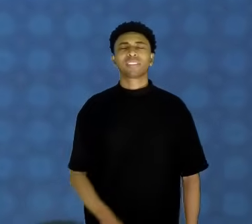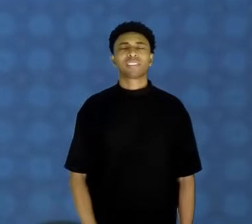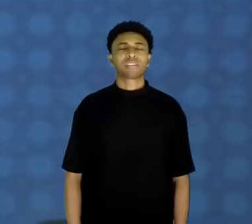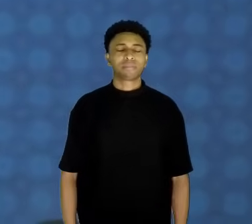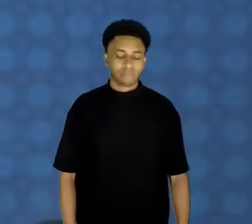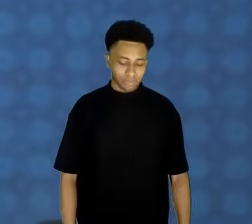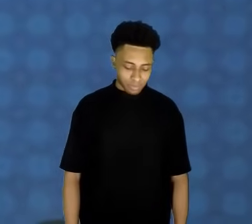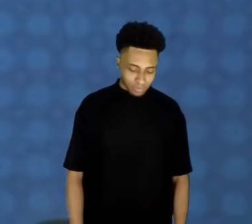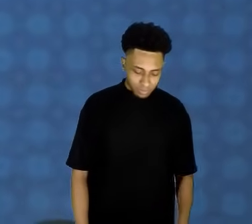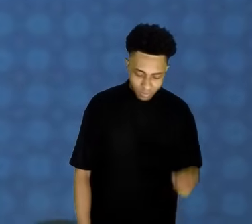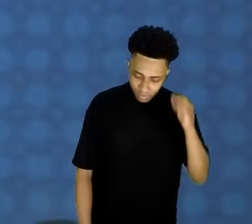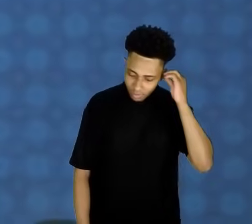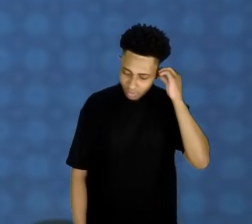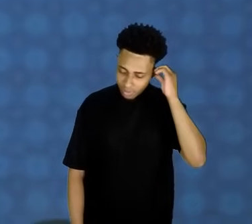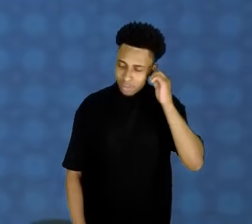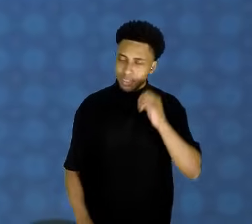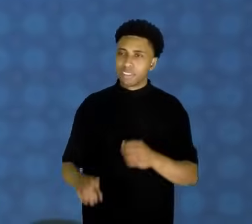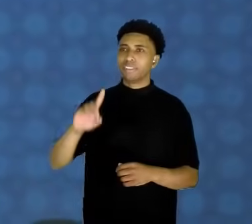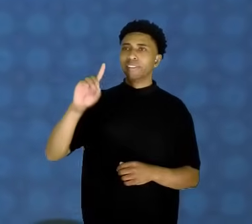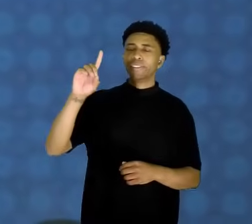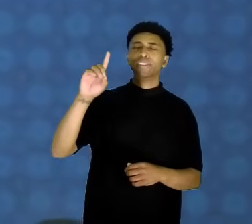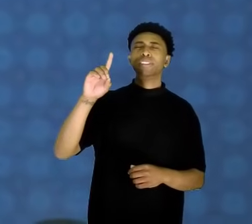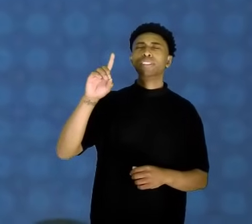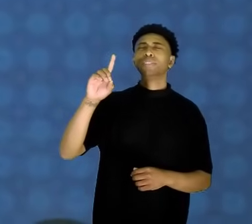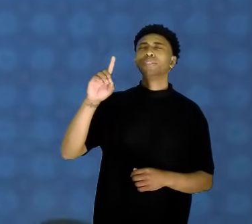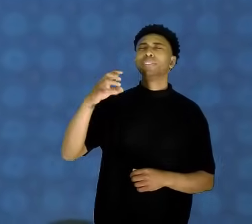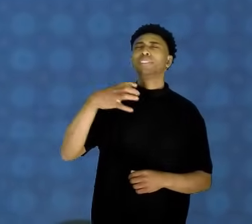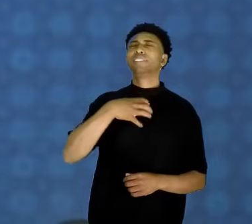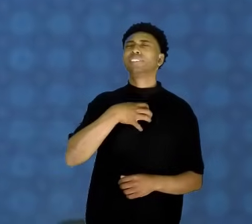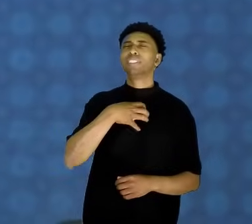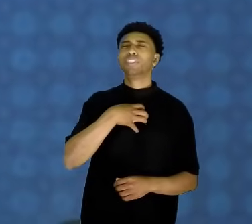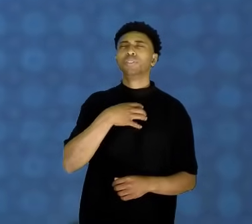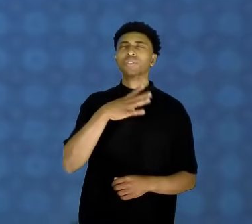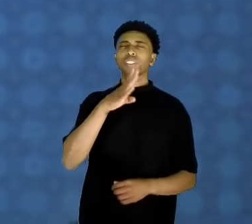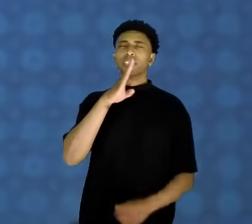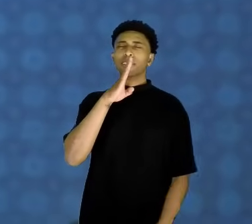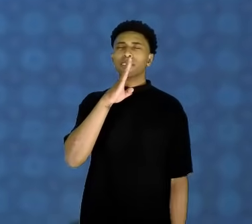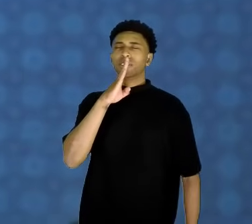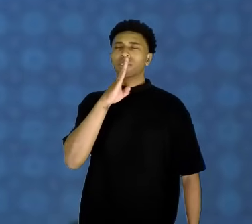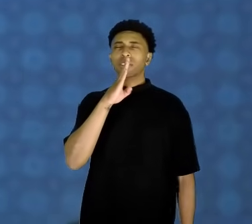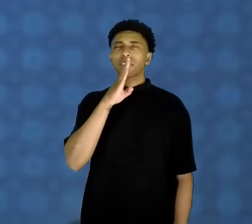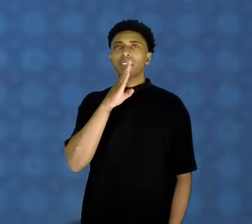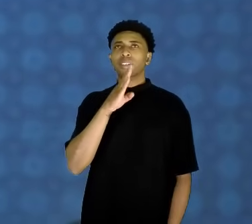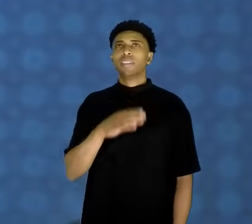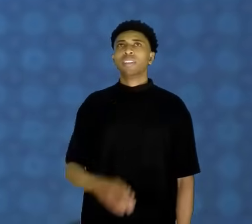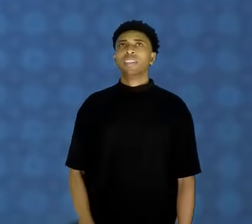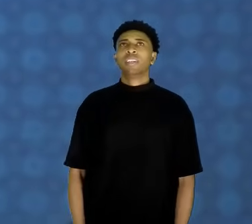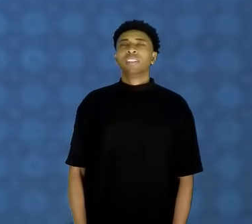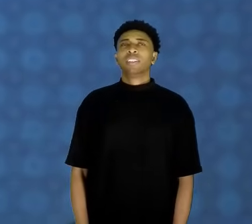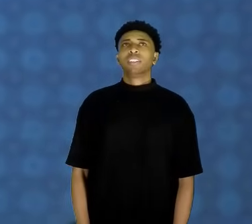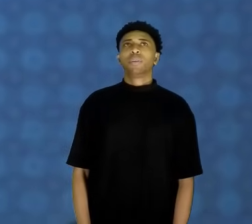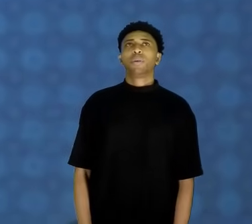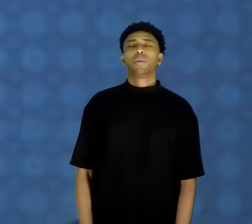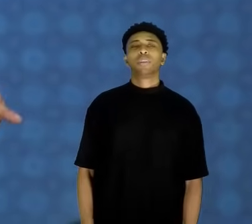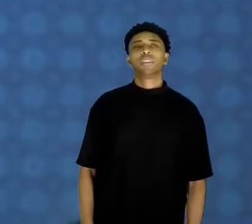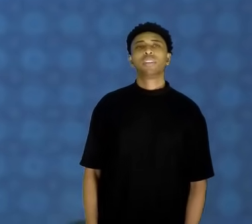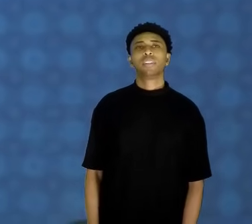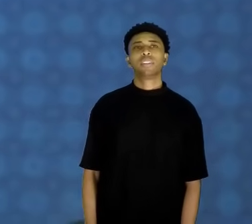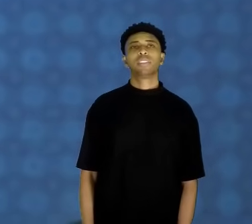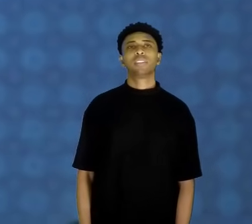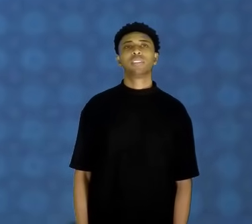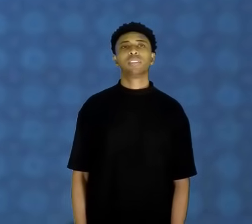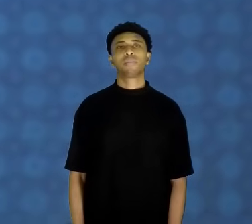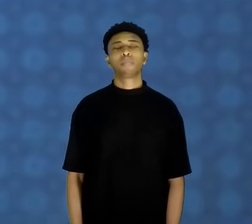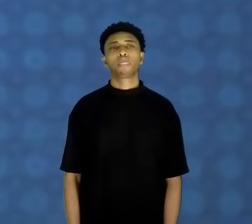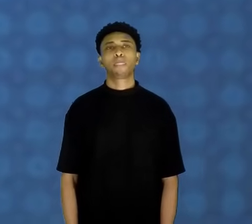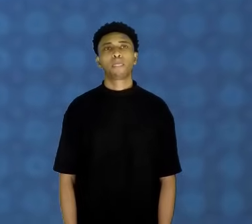ficar em silêncio. Mas desde o dia que eu aumentei a carga da adversidade, tudo que eu estou fazendo é para te empurrar para um novo